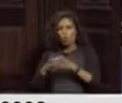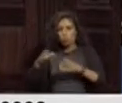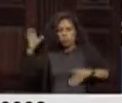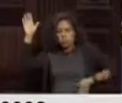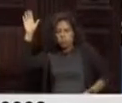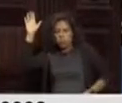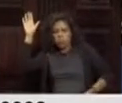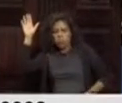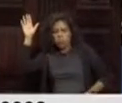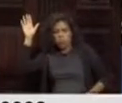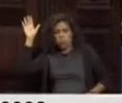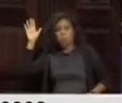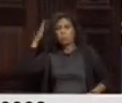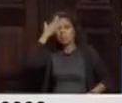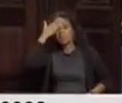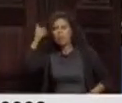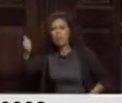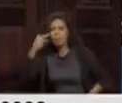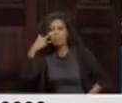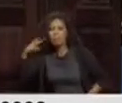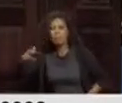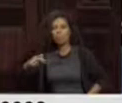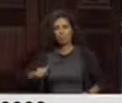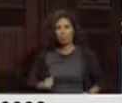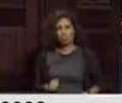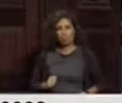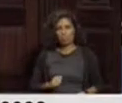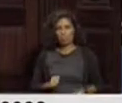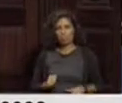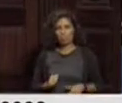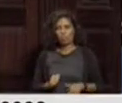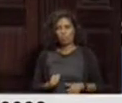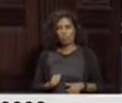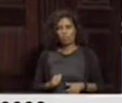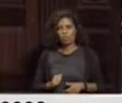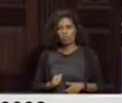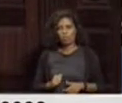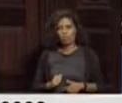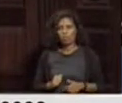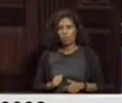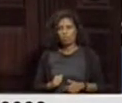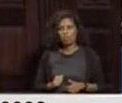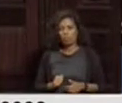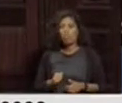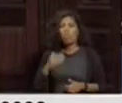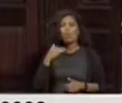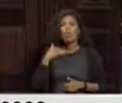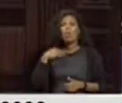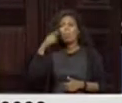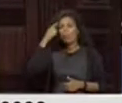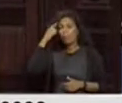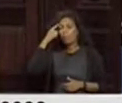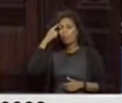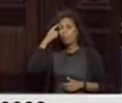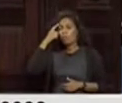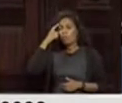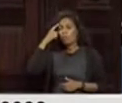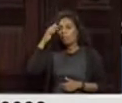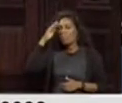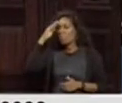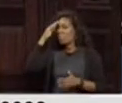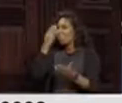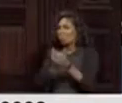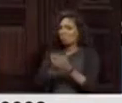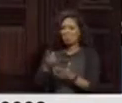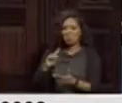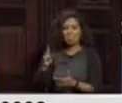sem autorização, mesmo sendo deputado do PSOL, em qualquer comunidade dominada pelo narcotráfico,